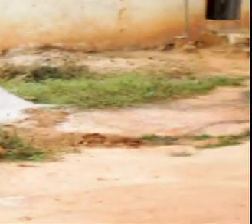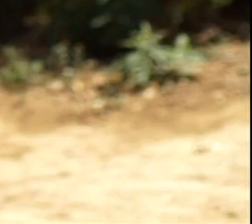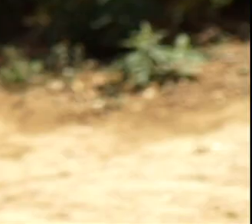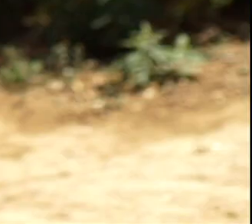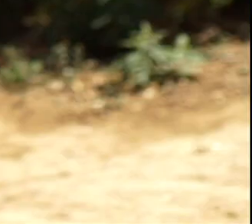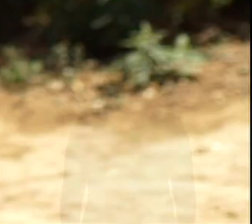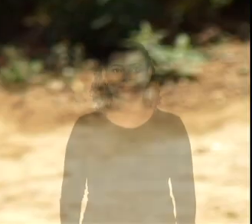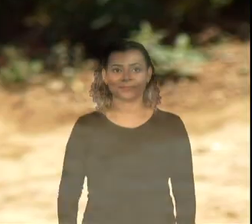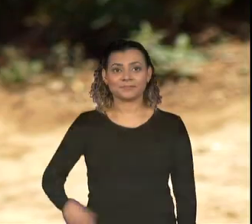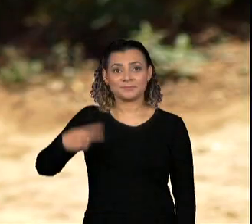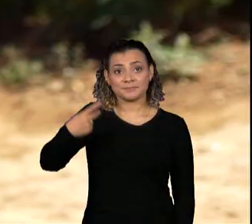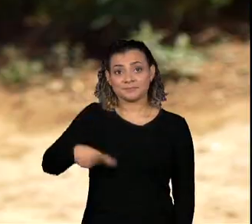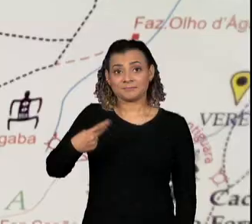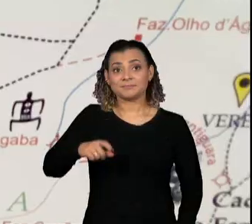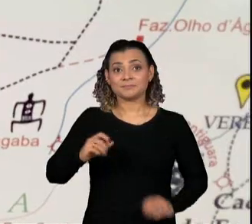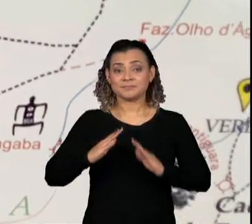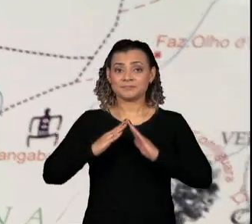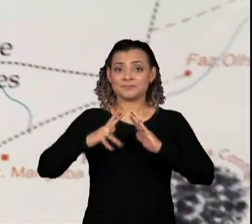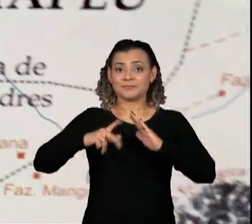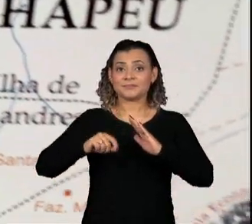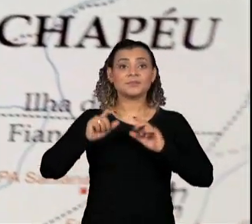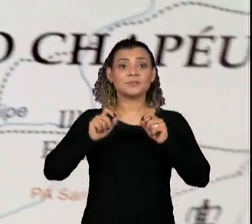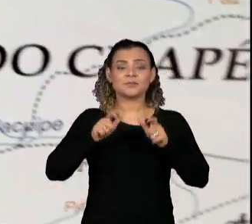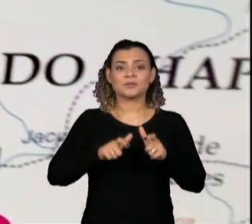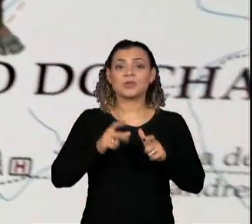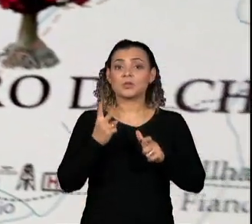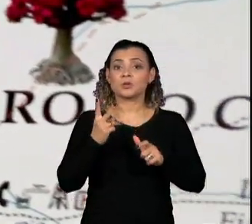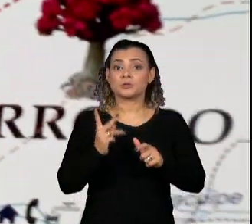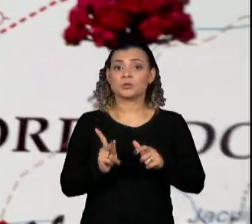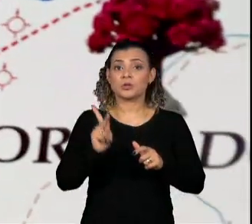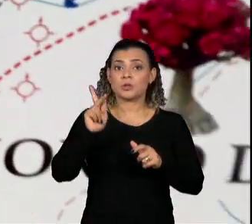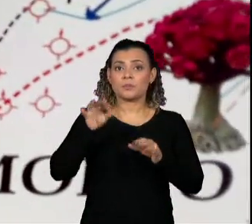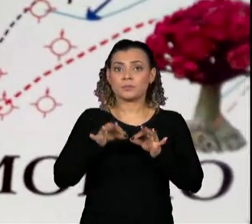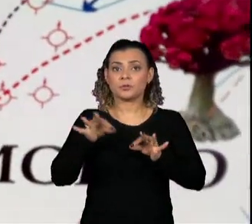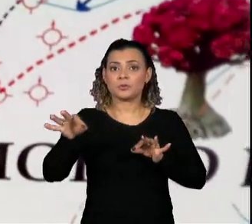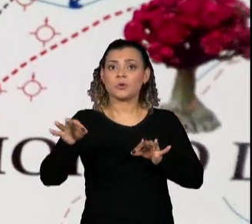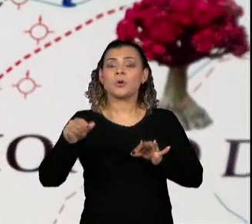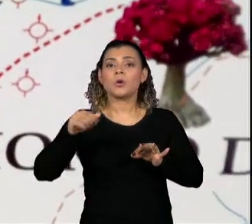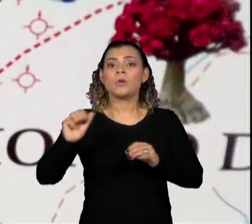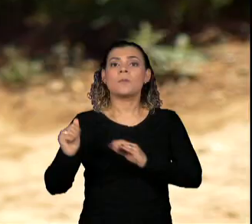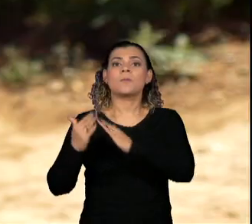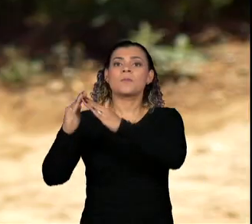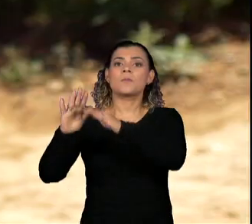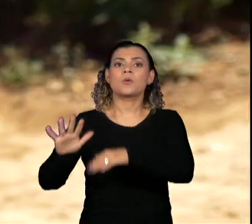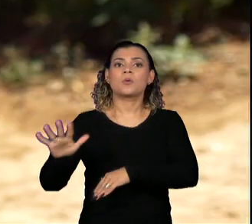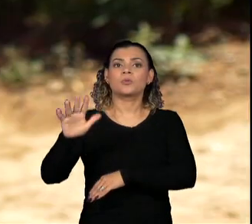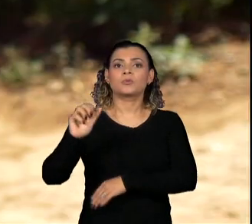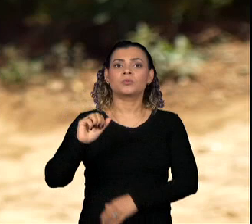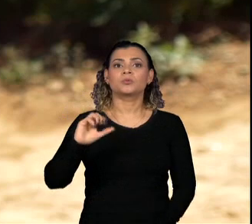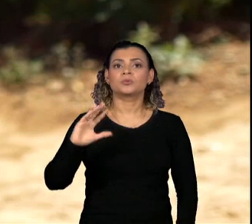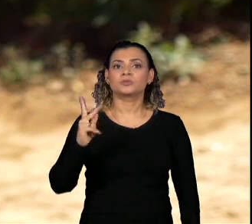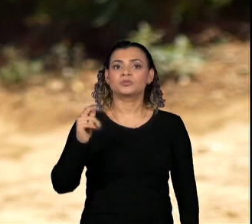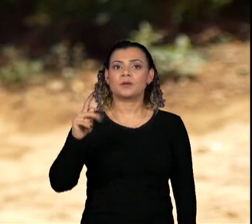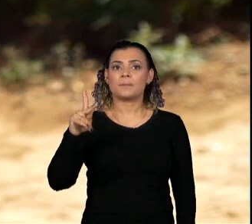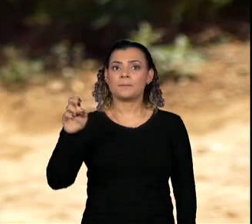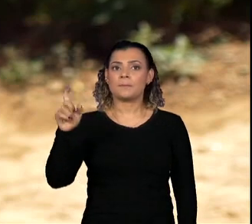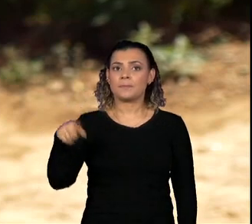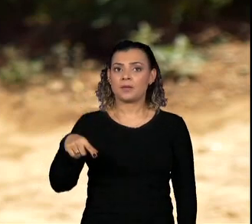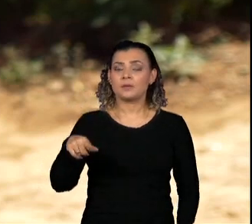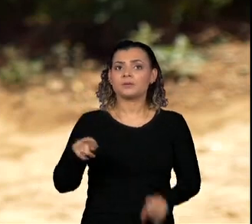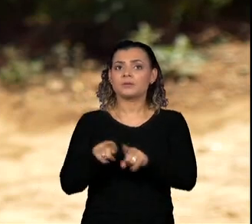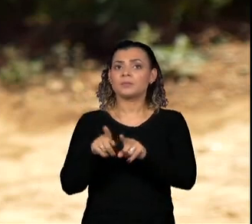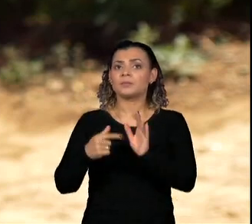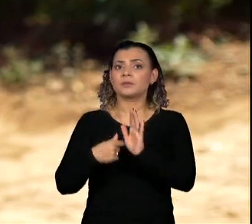Estamos aqui na comunidade quilombola, fica 12 quilômetros do Morro do Chapéu. Hoje, aqui nós temos